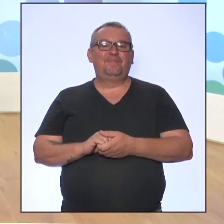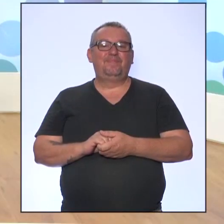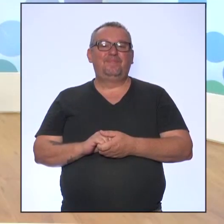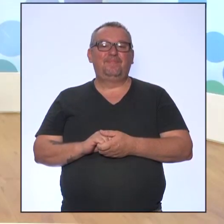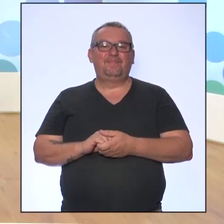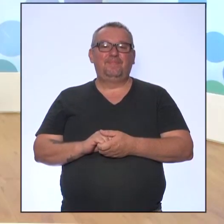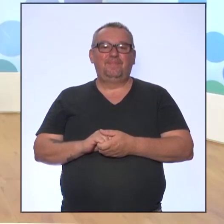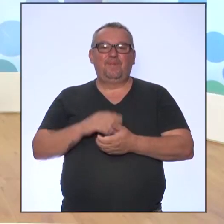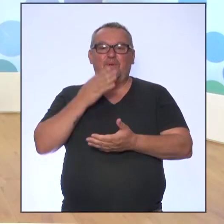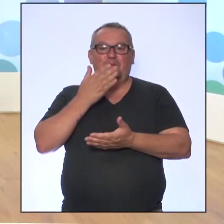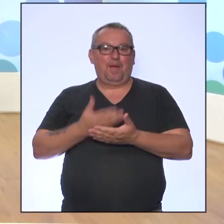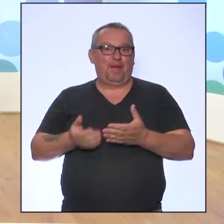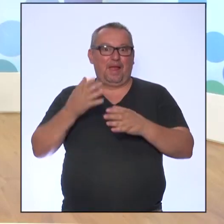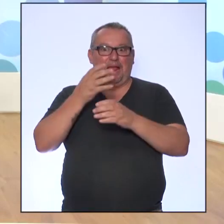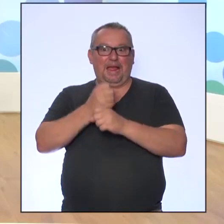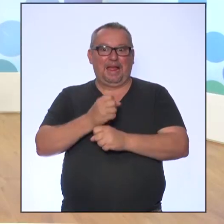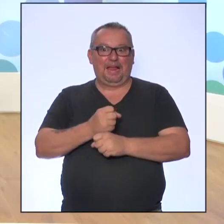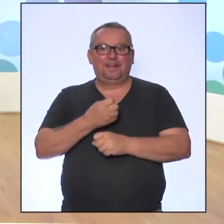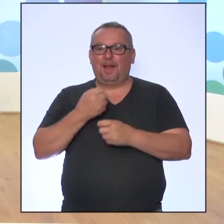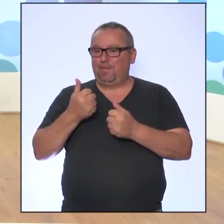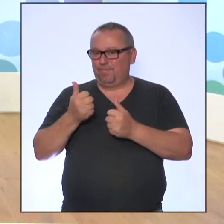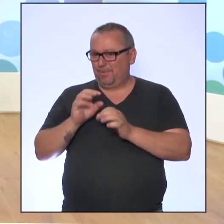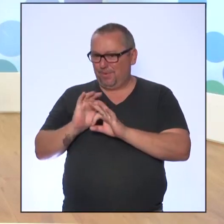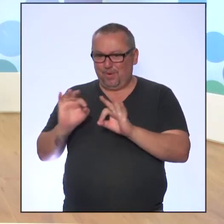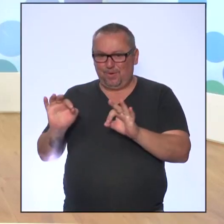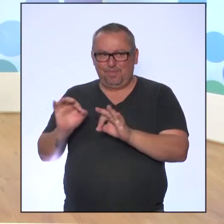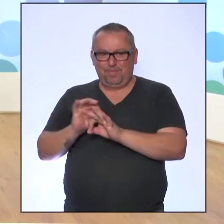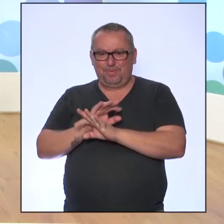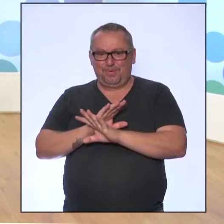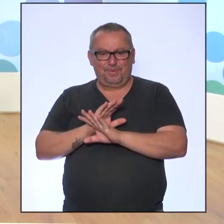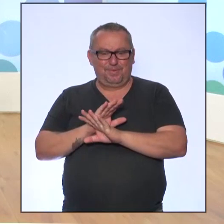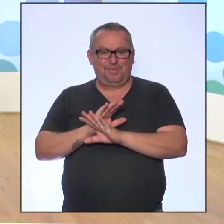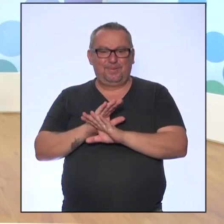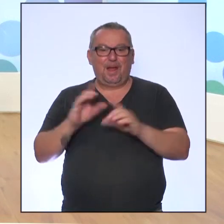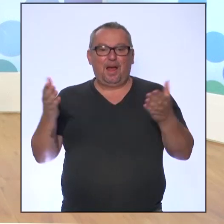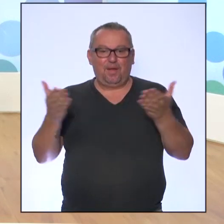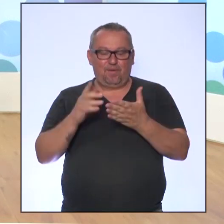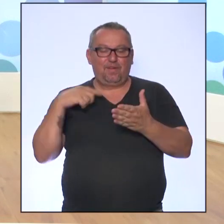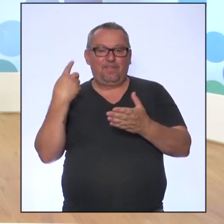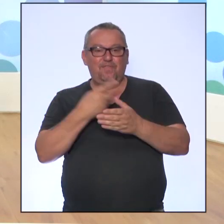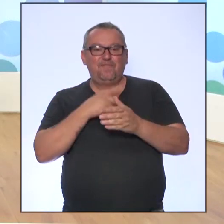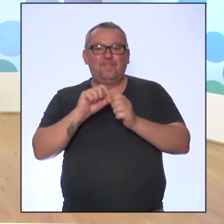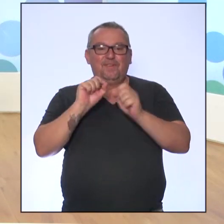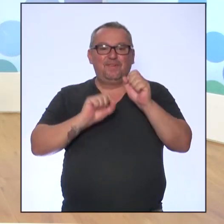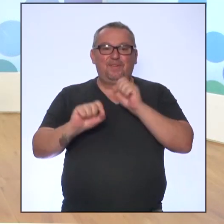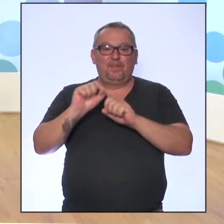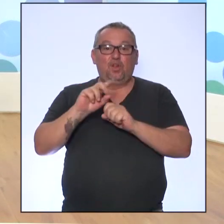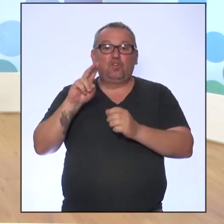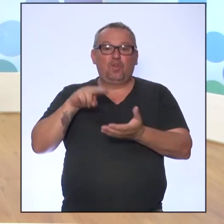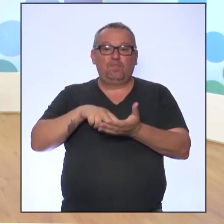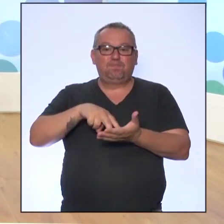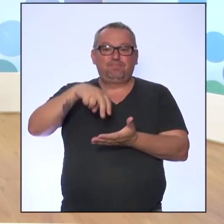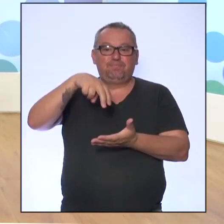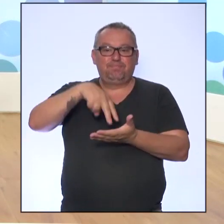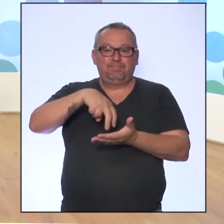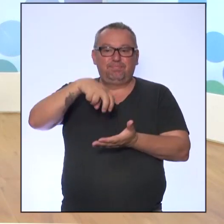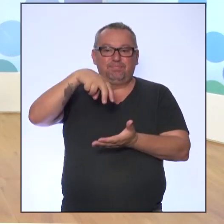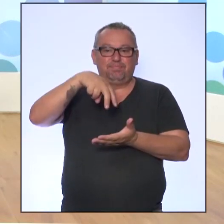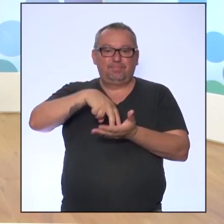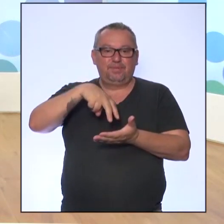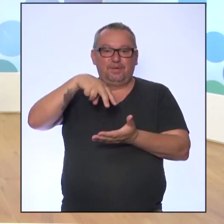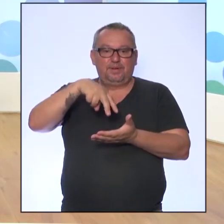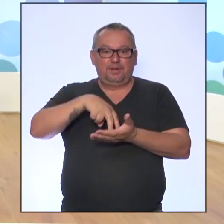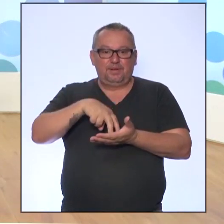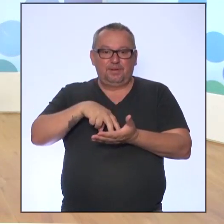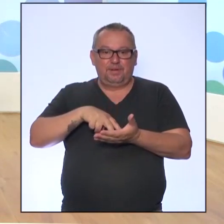Perdi a conta, Sam. Pronto, tá bom. Tá? Agora a gente vai realizar só saltos, certo?